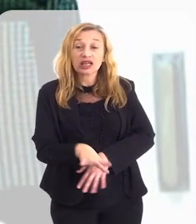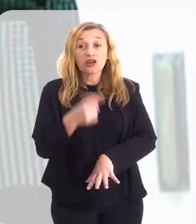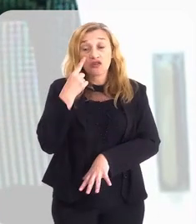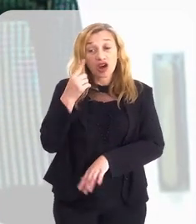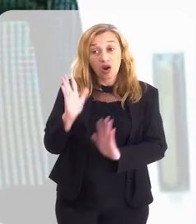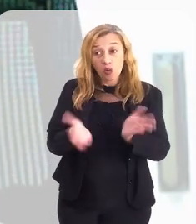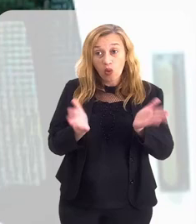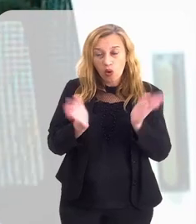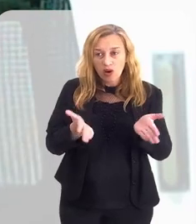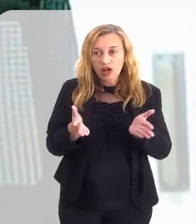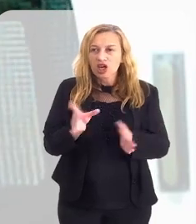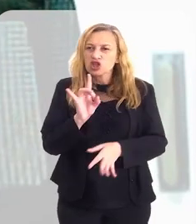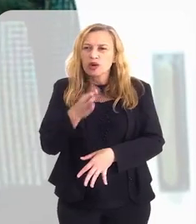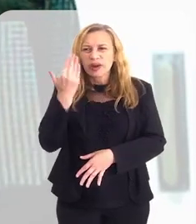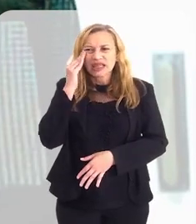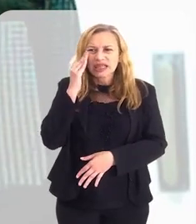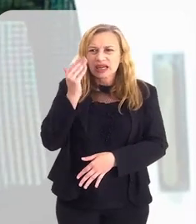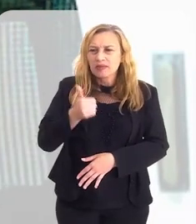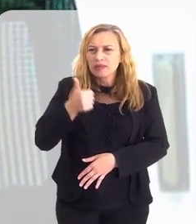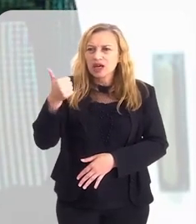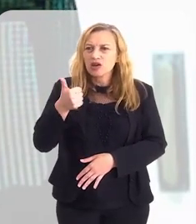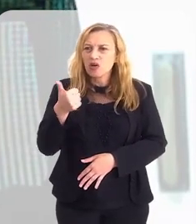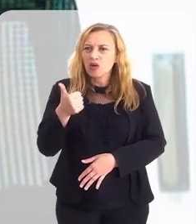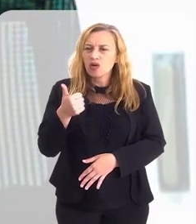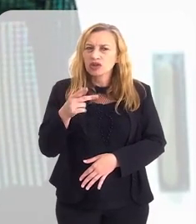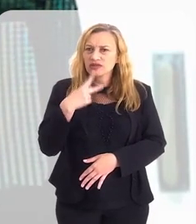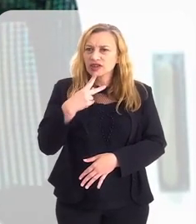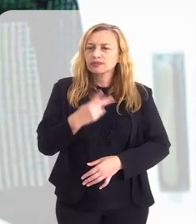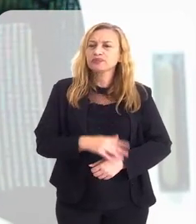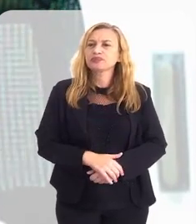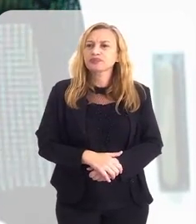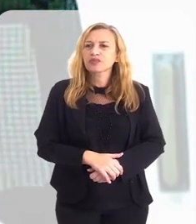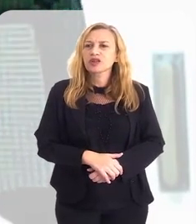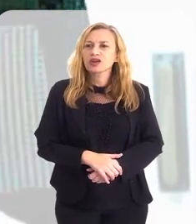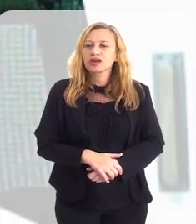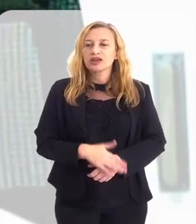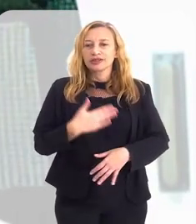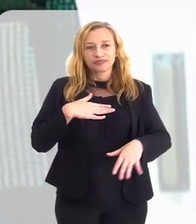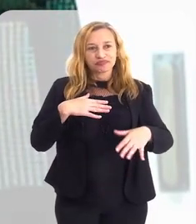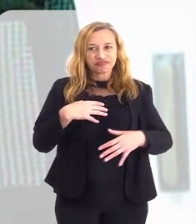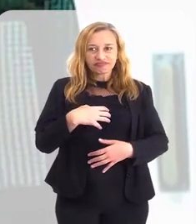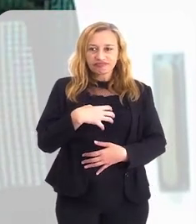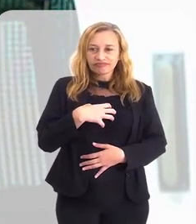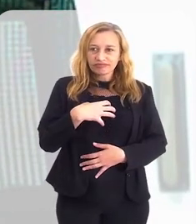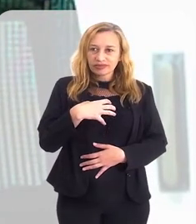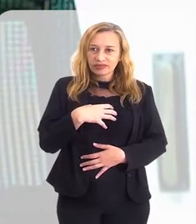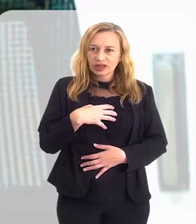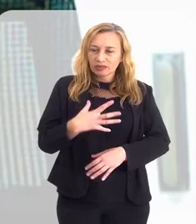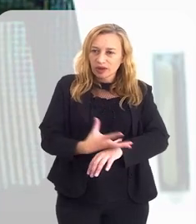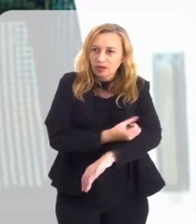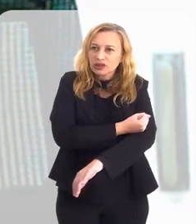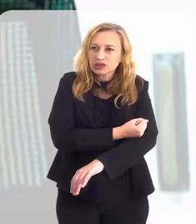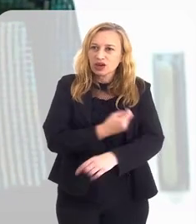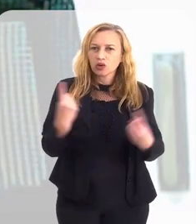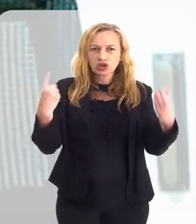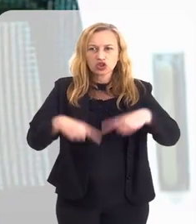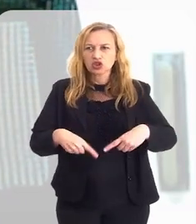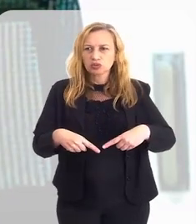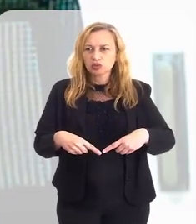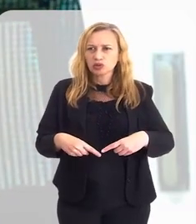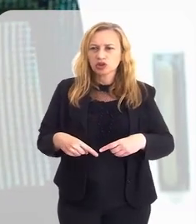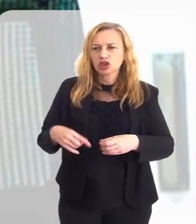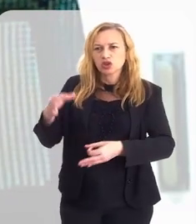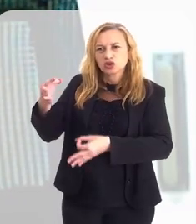Vejamos agora, por exemplo, algo só para a gente entender da ordem do que a gente está falando. algo que me mobilizou muito. É uma